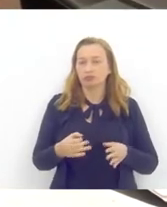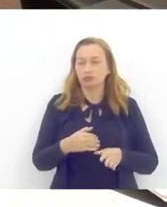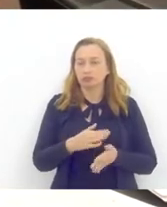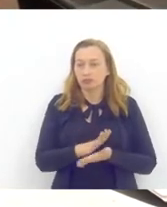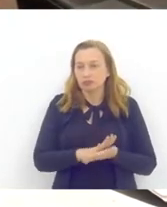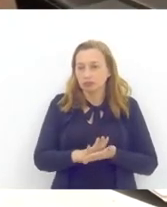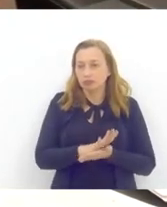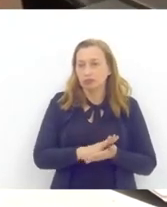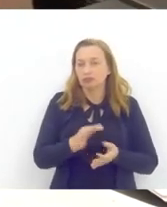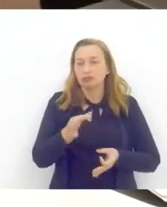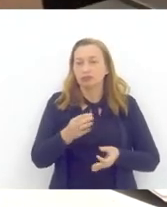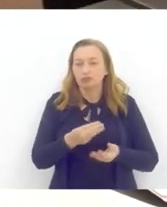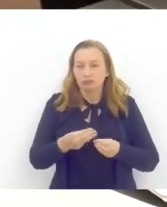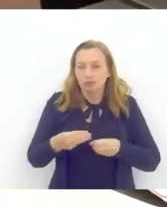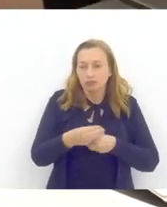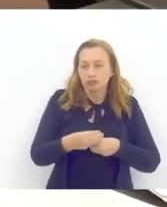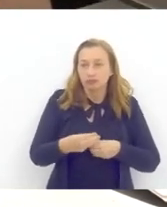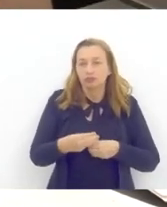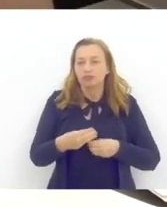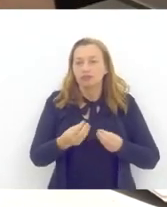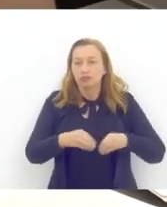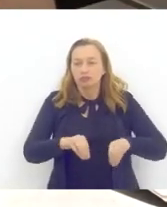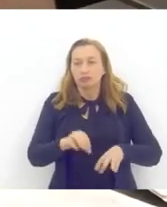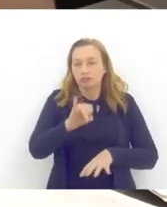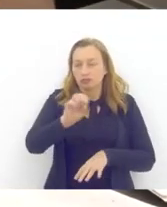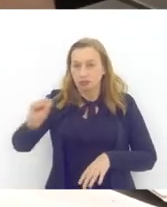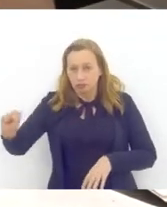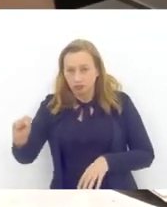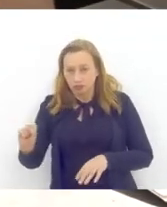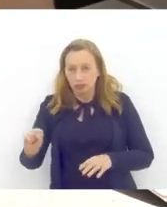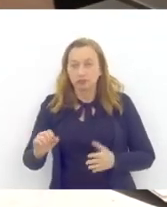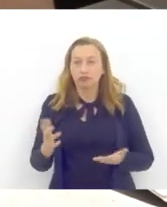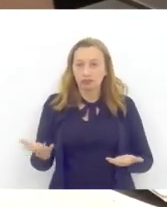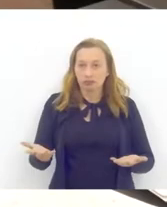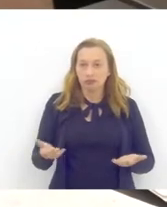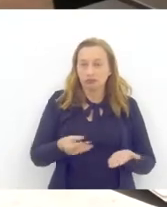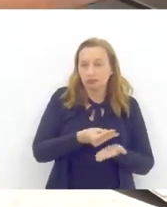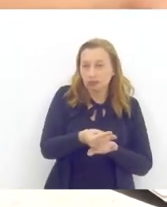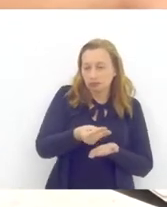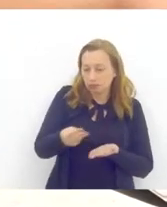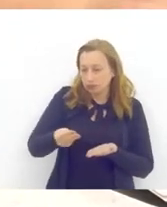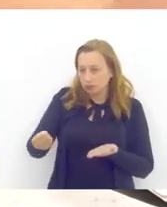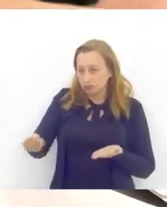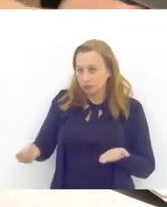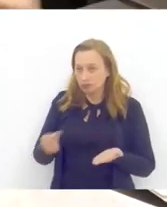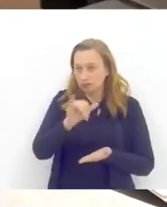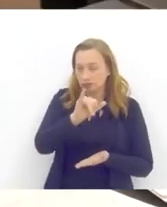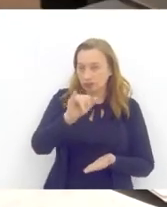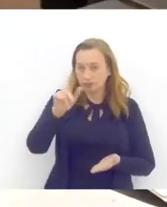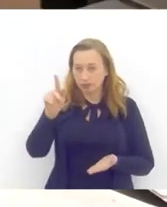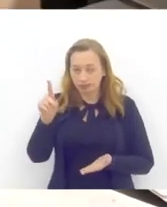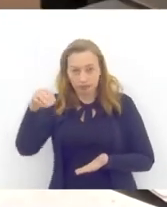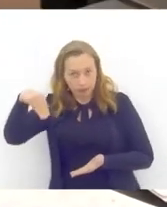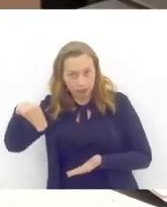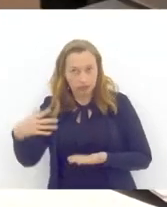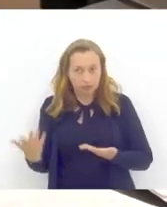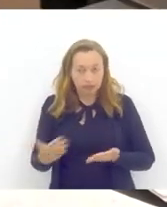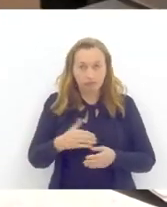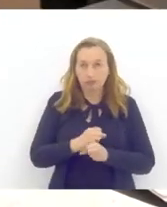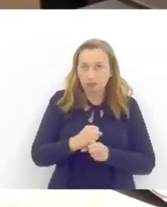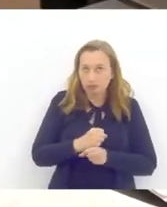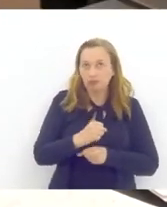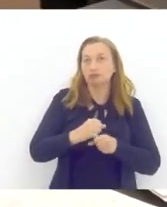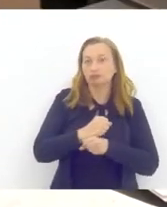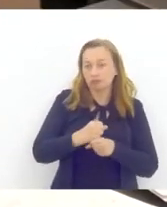são afetados. Veja, o ICMS é um bolo que é distribuído a partir do IPM todo ano, que